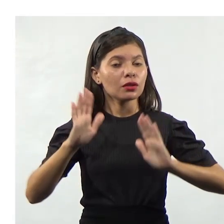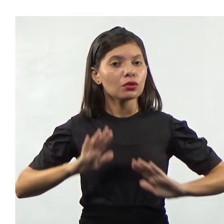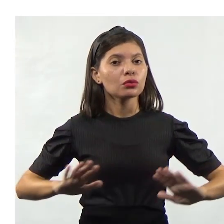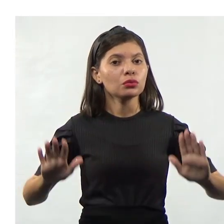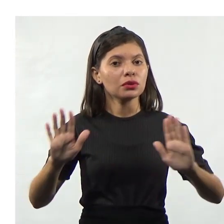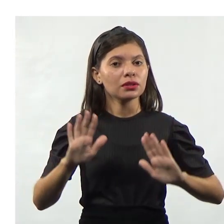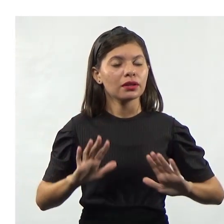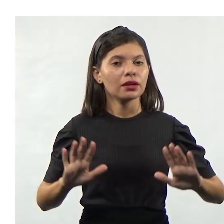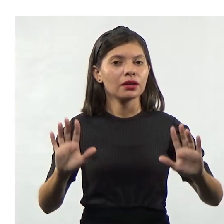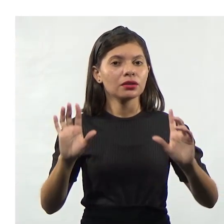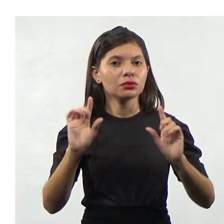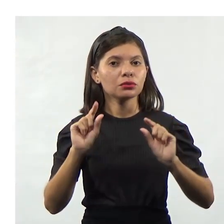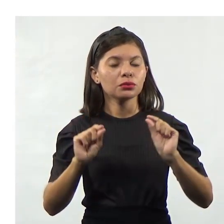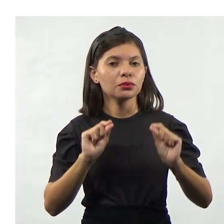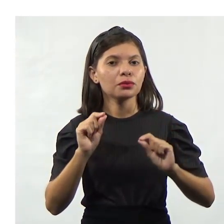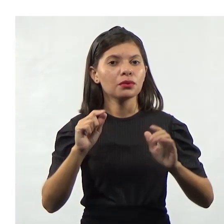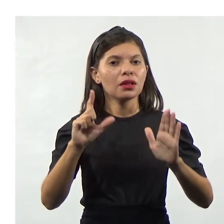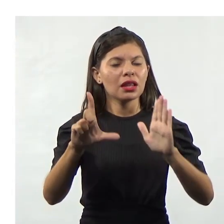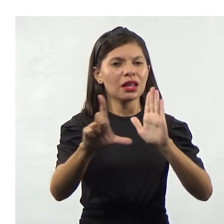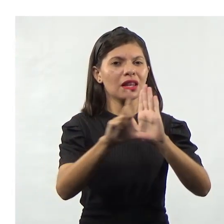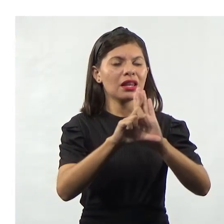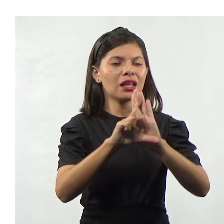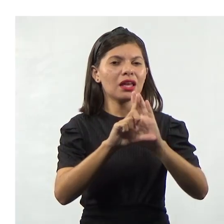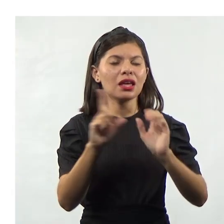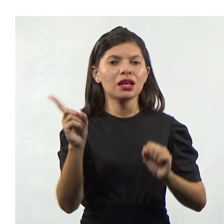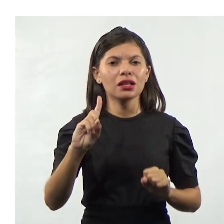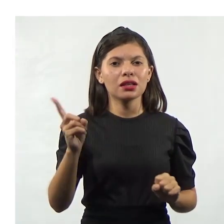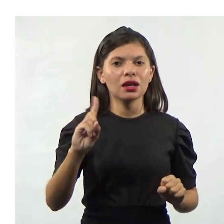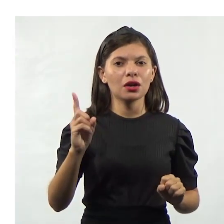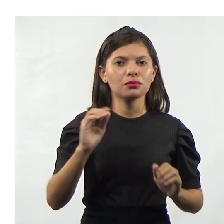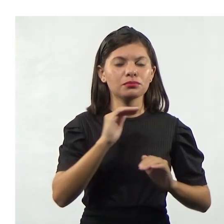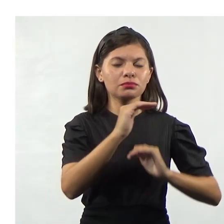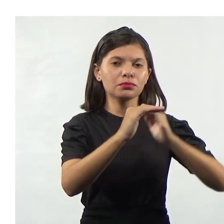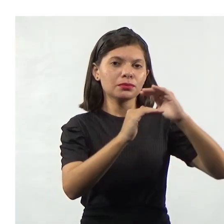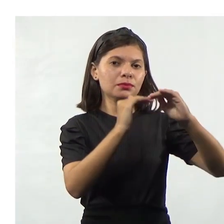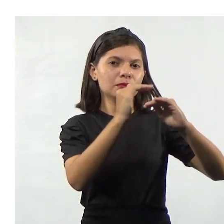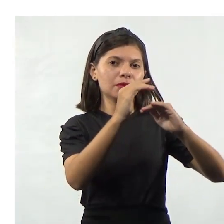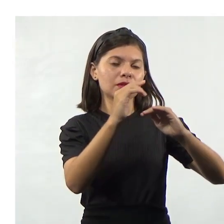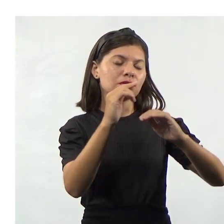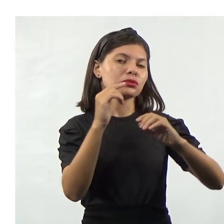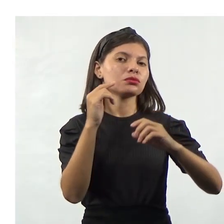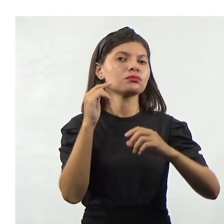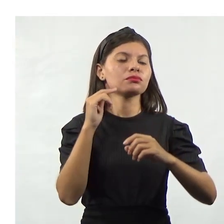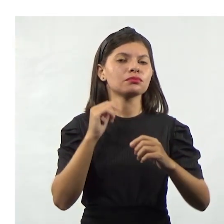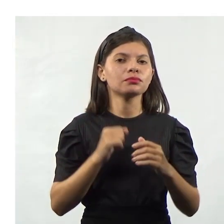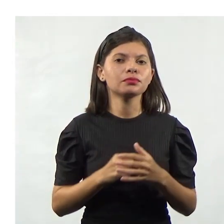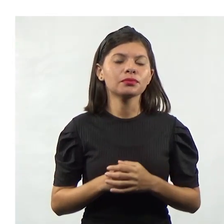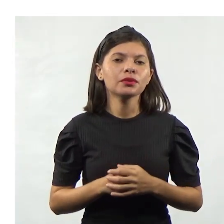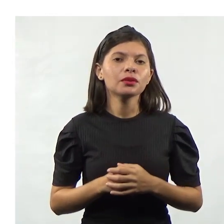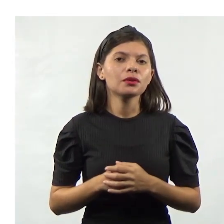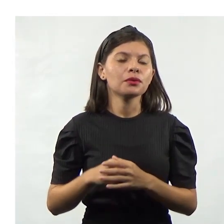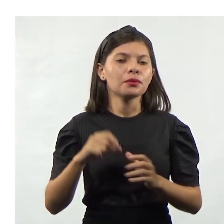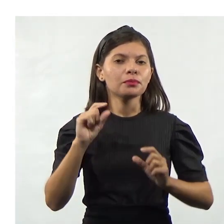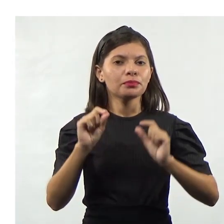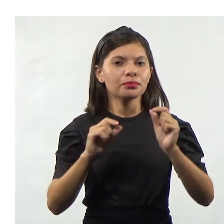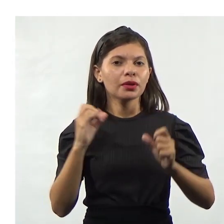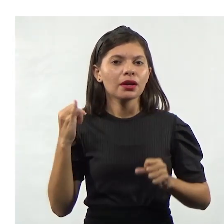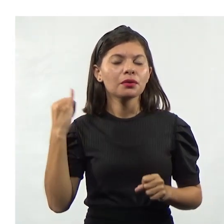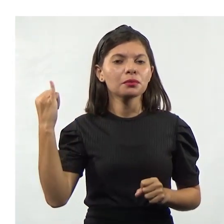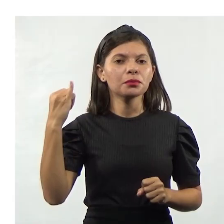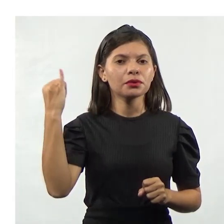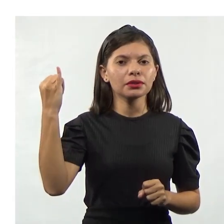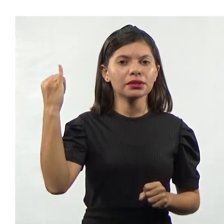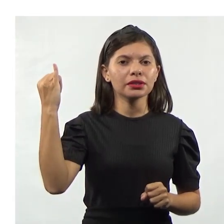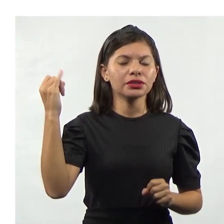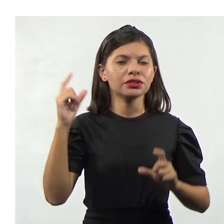Só que cuidado só, porque ele não é propriamente uma lei que passou pelo processo legislativo. O edital é um ato administrativo